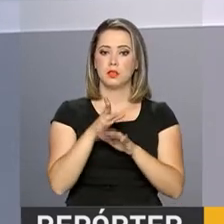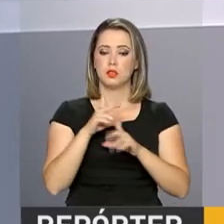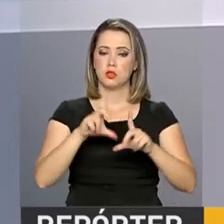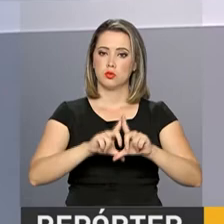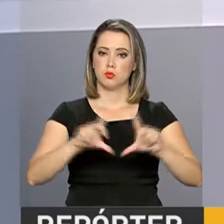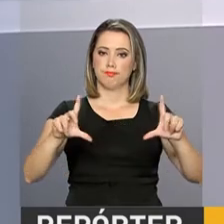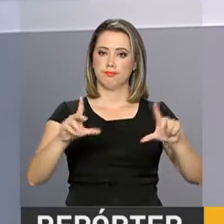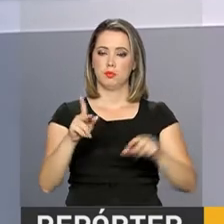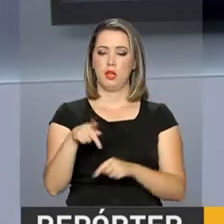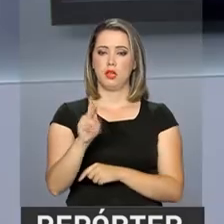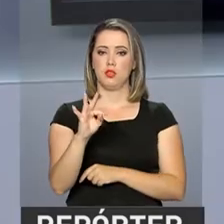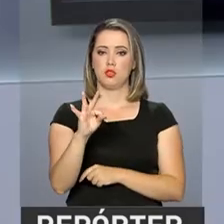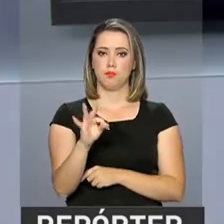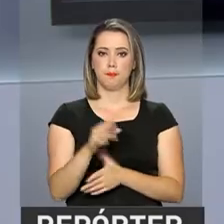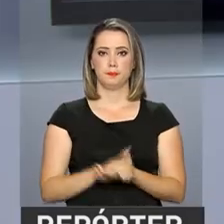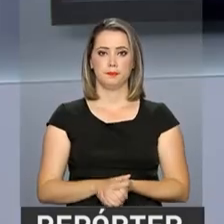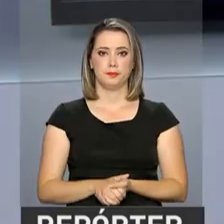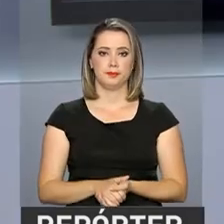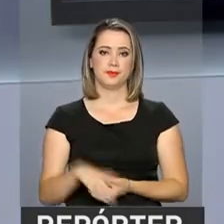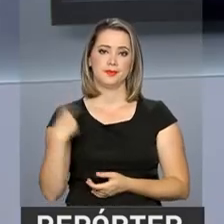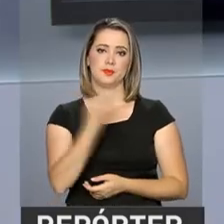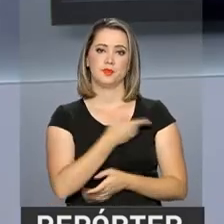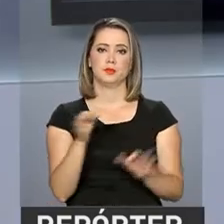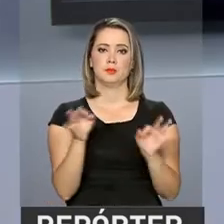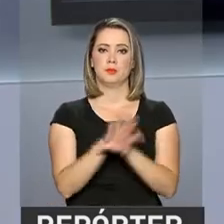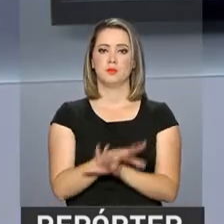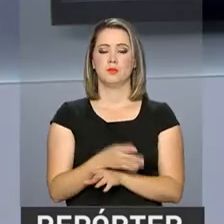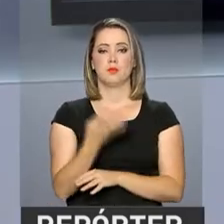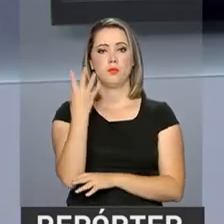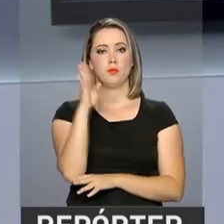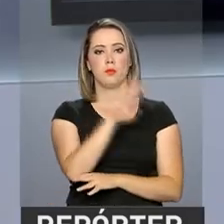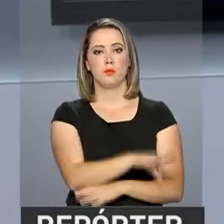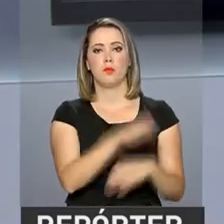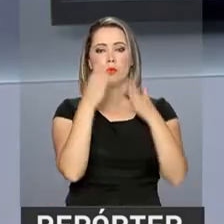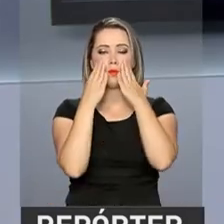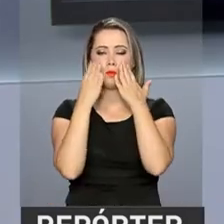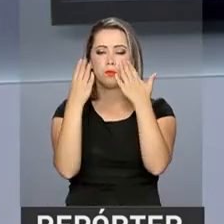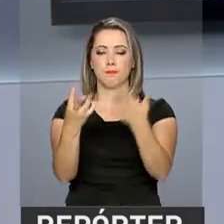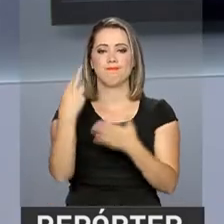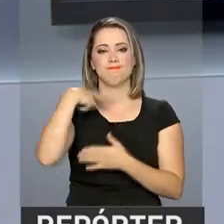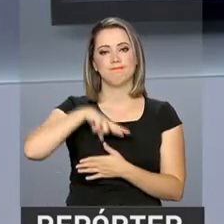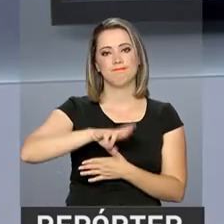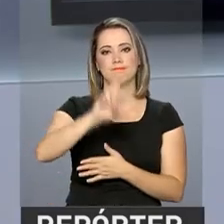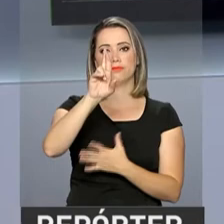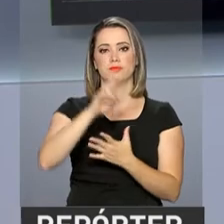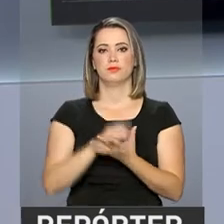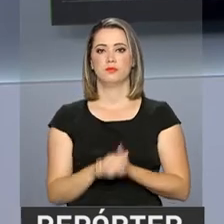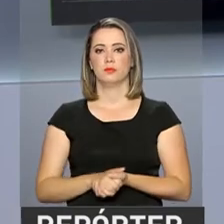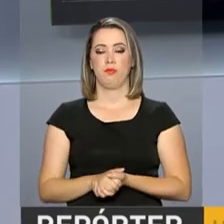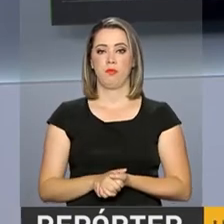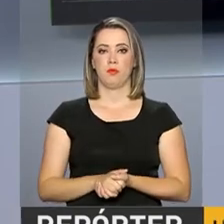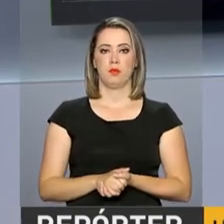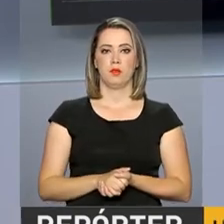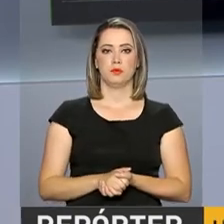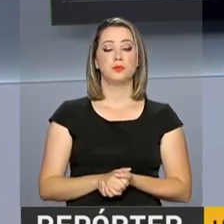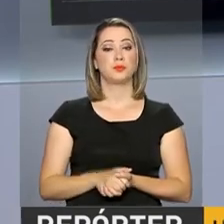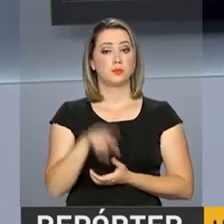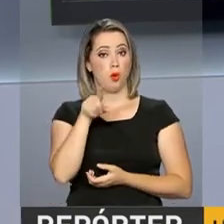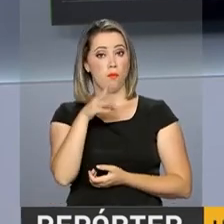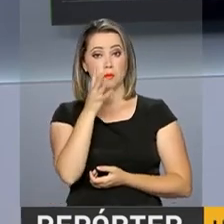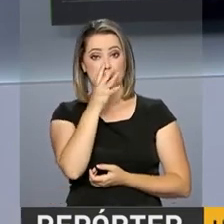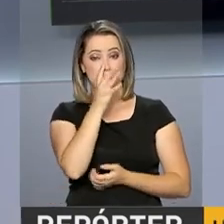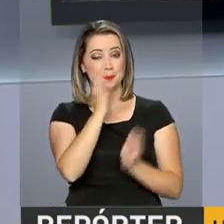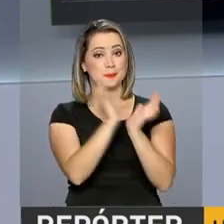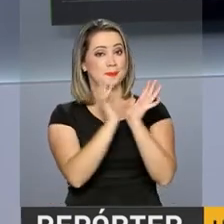ponto br nós ficamos por aqui voltaremos às quatro da tarde na próxima edição d'o repórter nbr e você